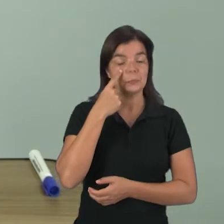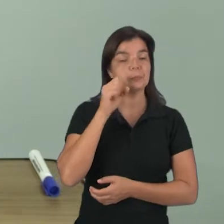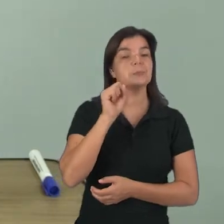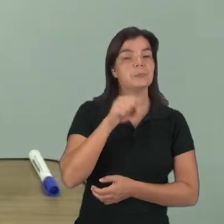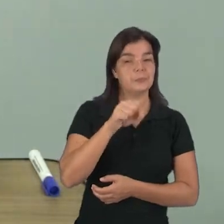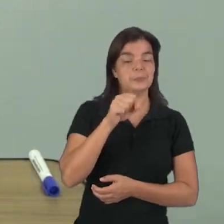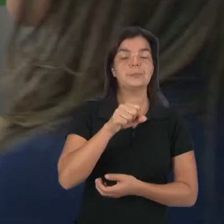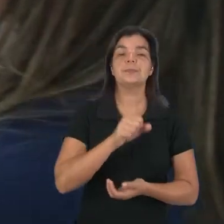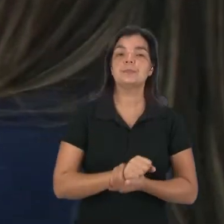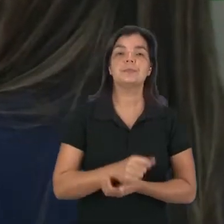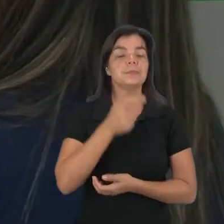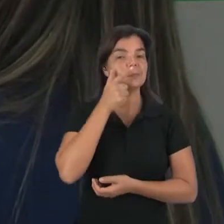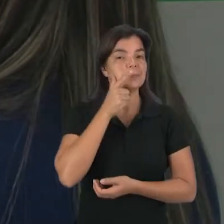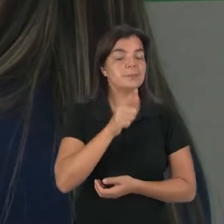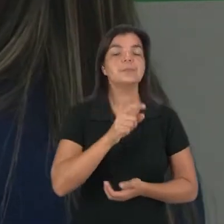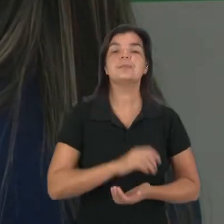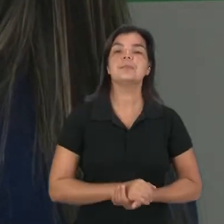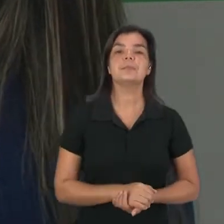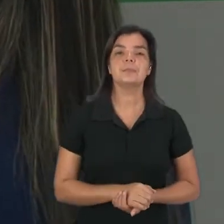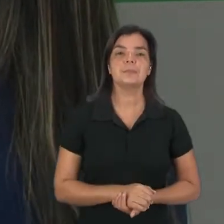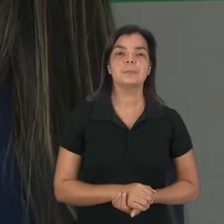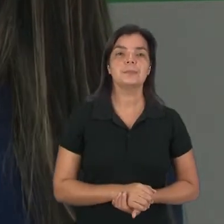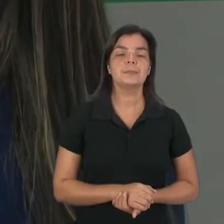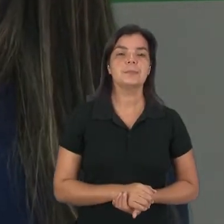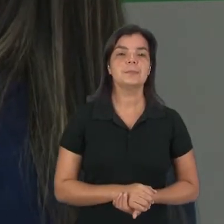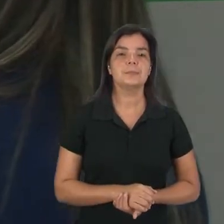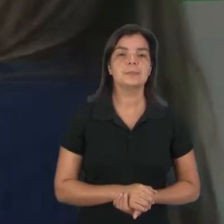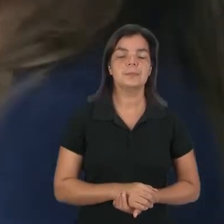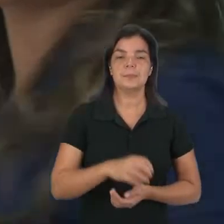se vocês acertaram aí em casa. E aqui ele está.